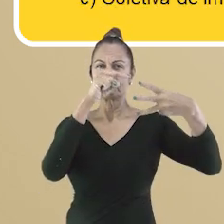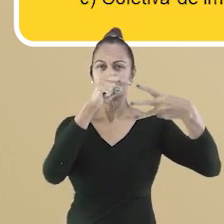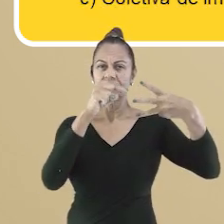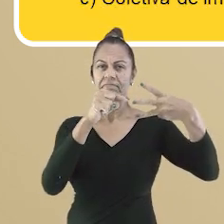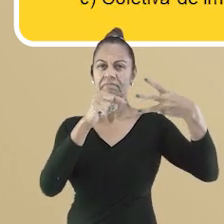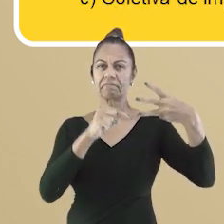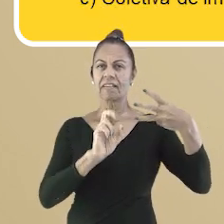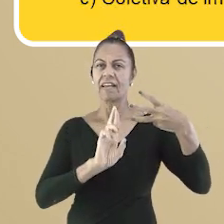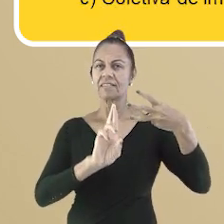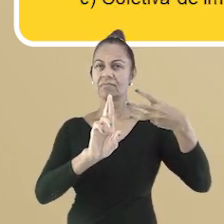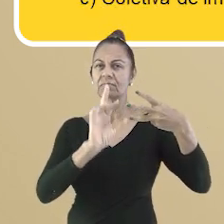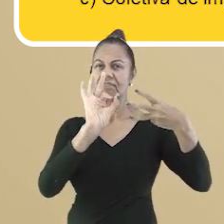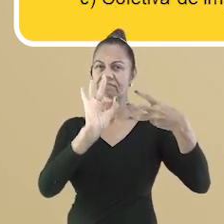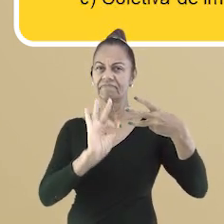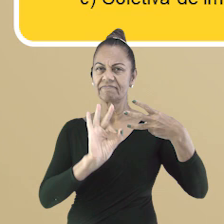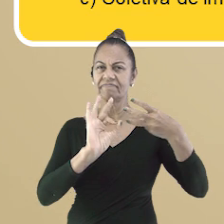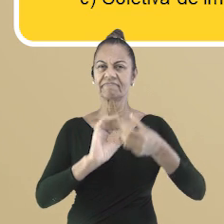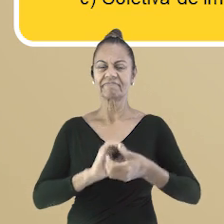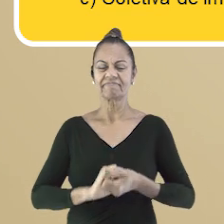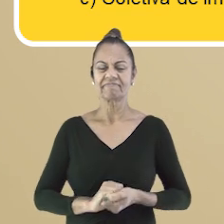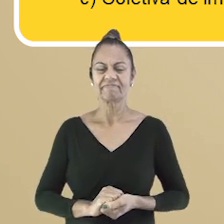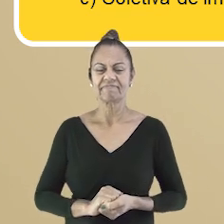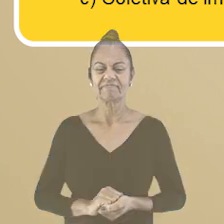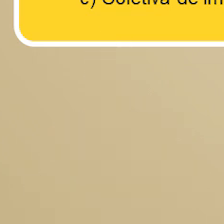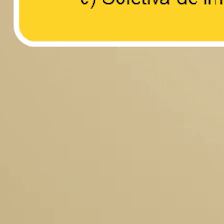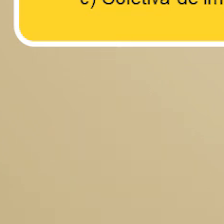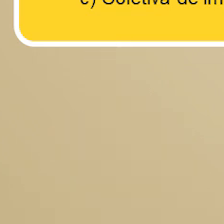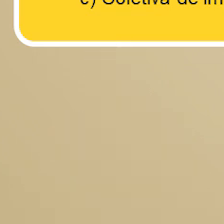imprensa? Um tempinho para vocês analisarem.